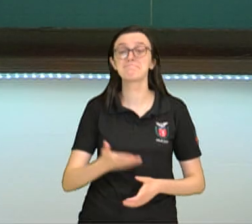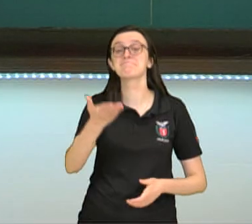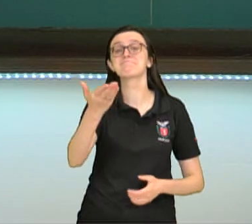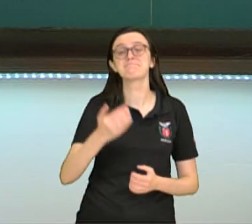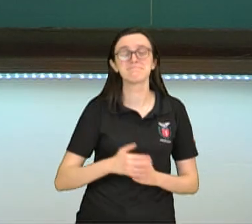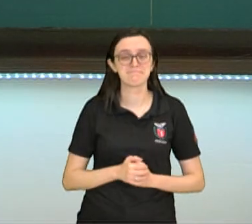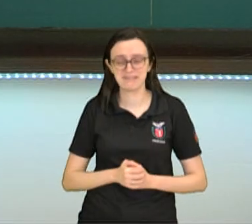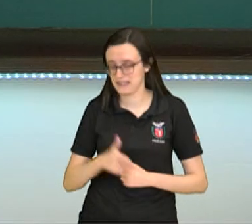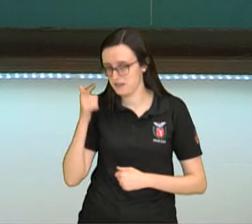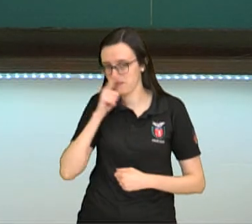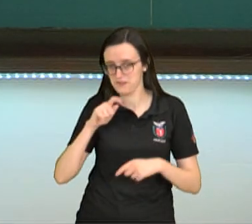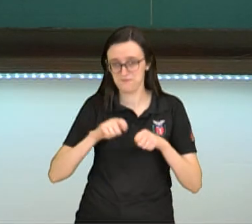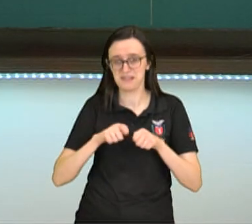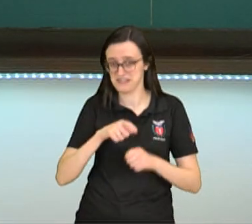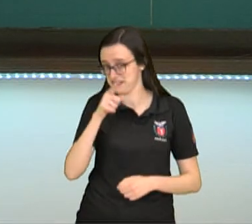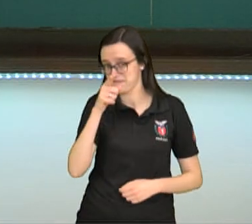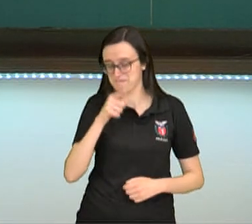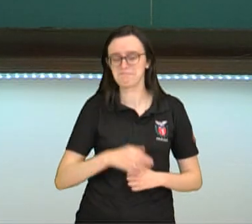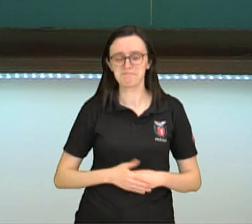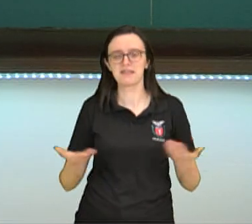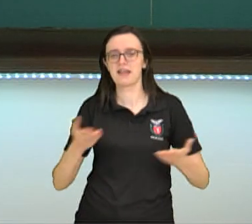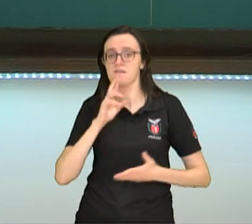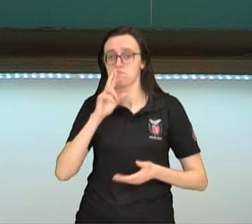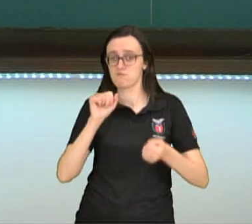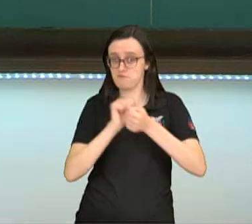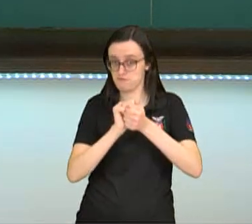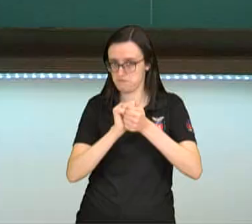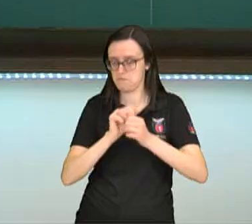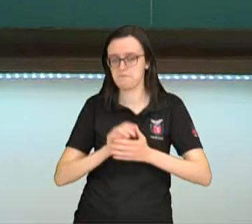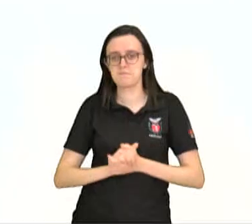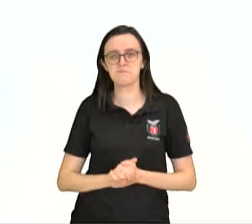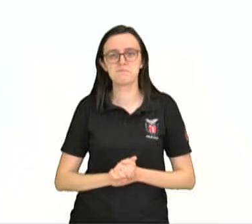E aí, pessoal, conseguiram fazer? Vamos responder junto, então?